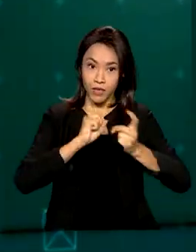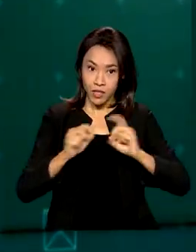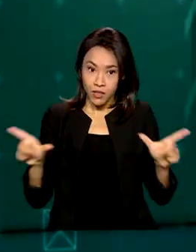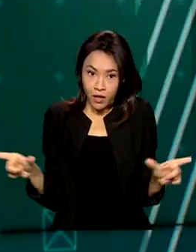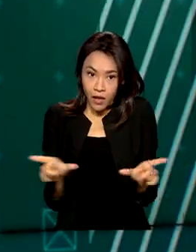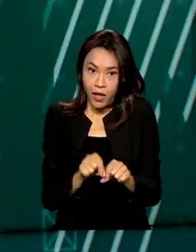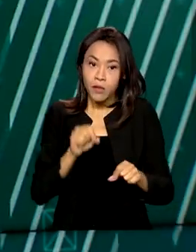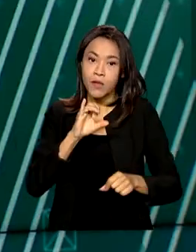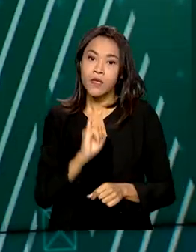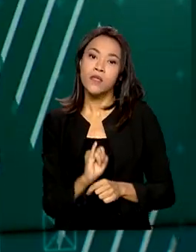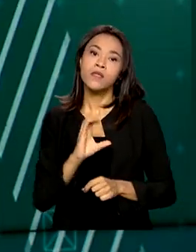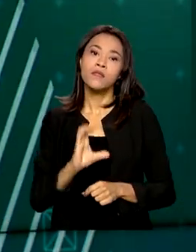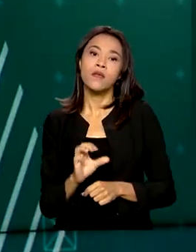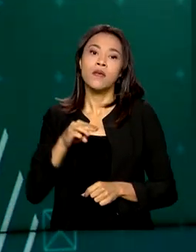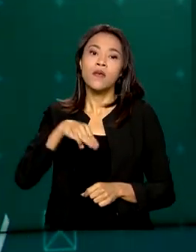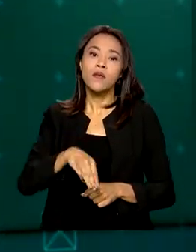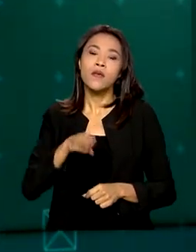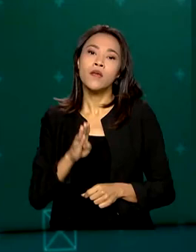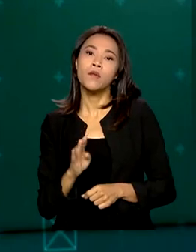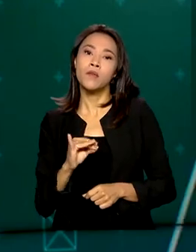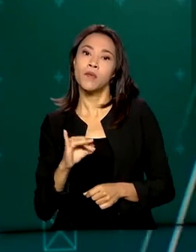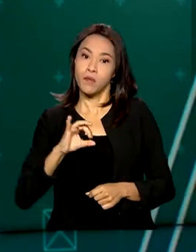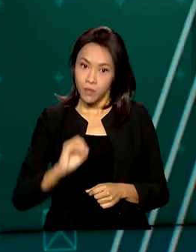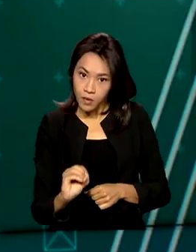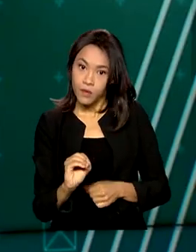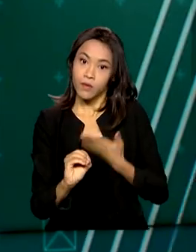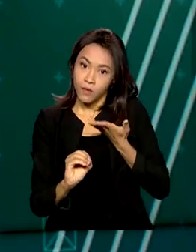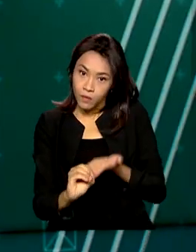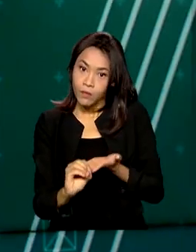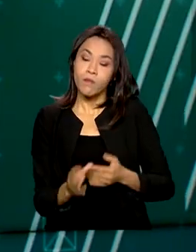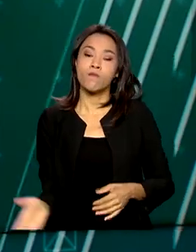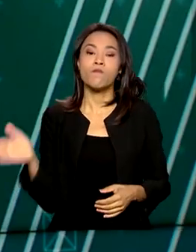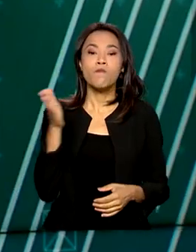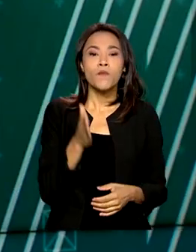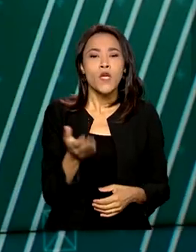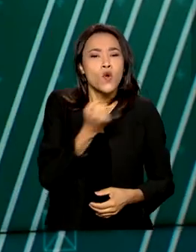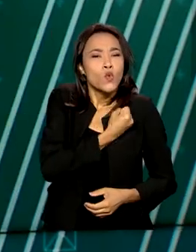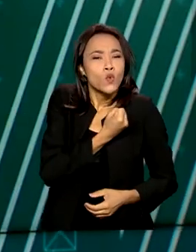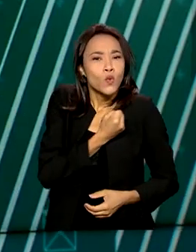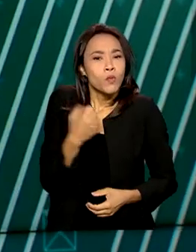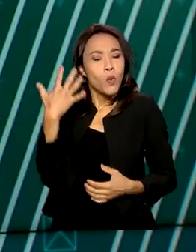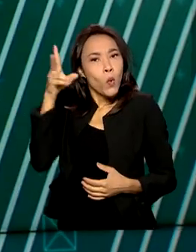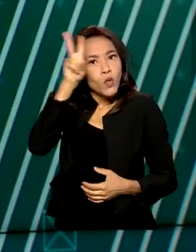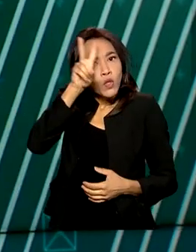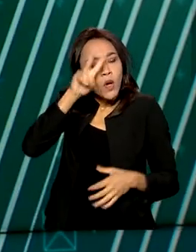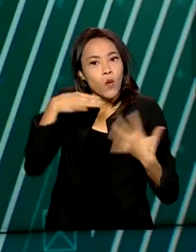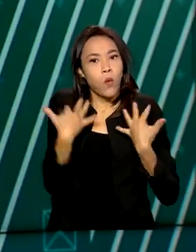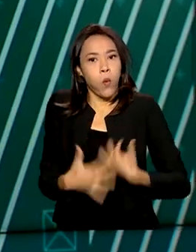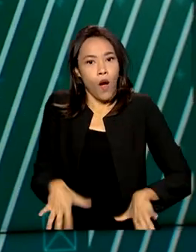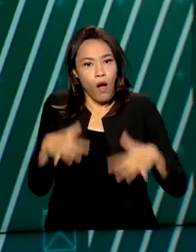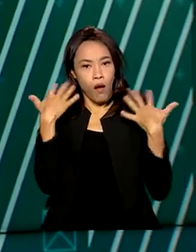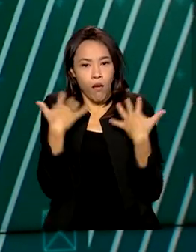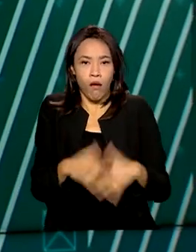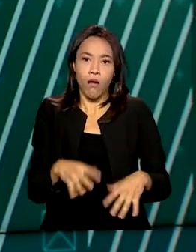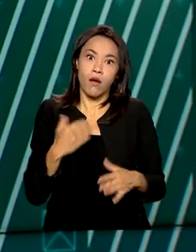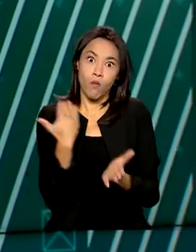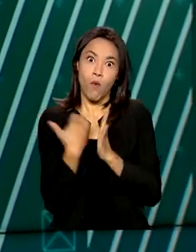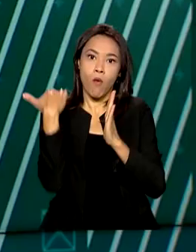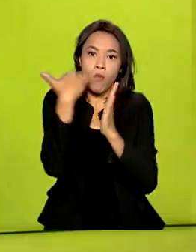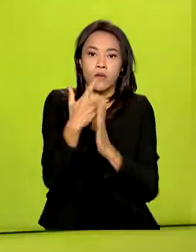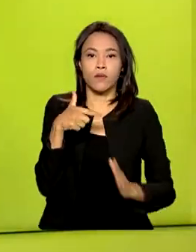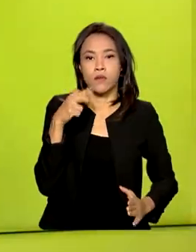Chico Mendes de Conservação da Biodiversidade, o ICMBio. O número é histórico e representa um aumento de